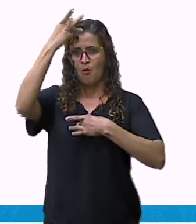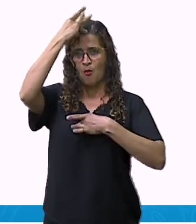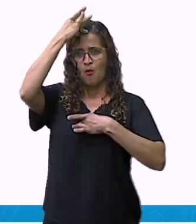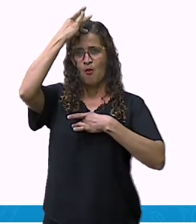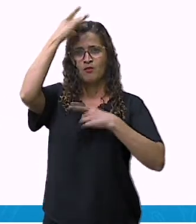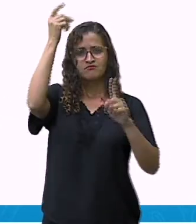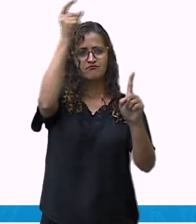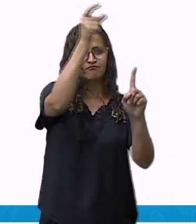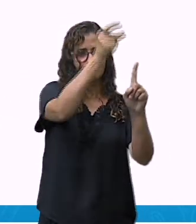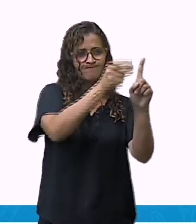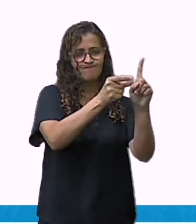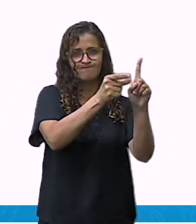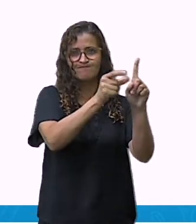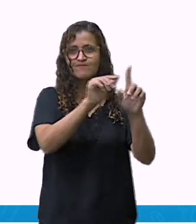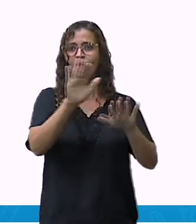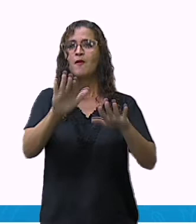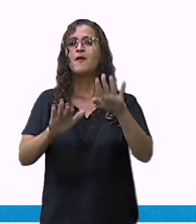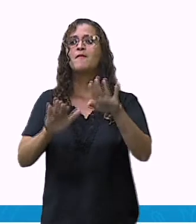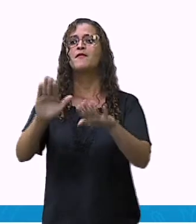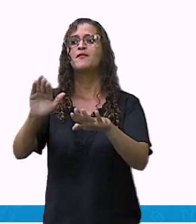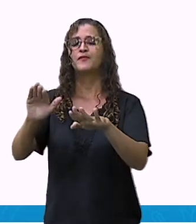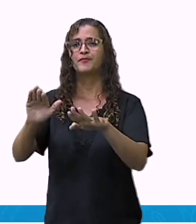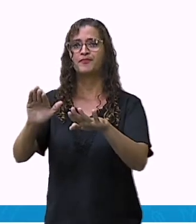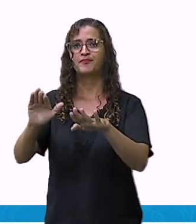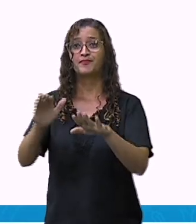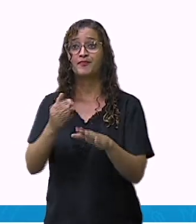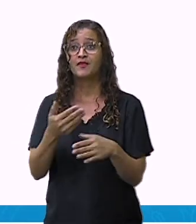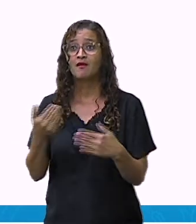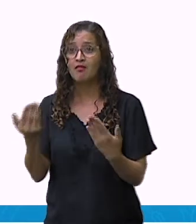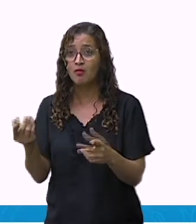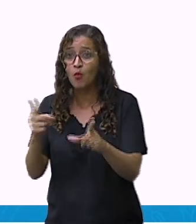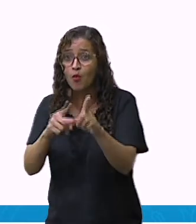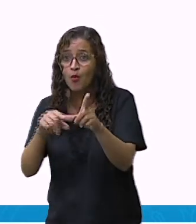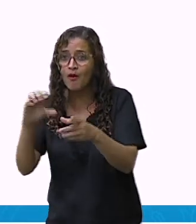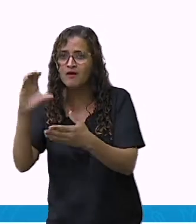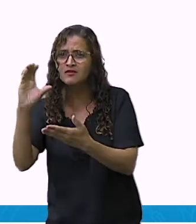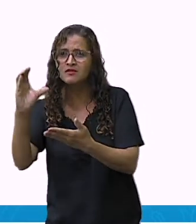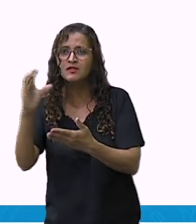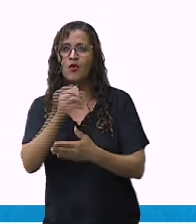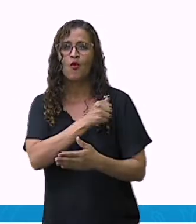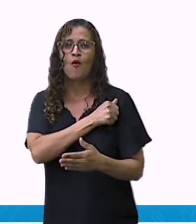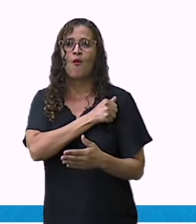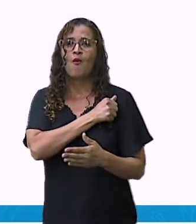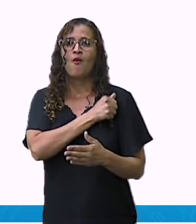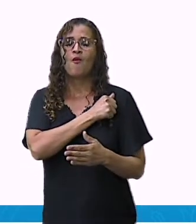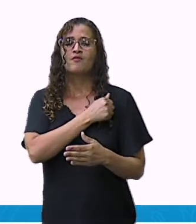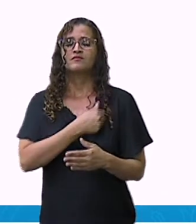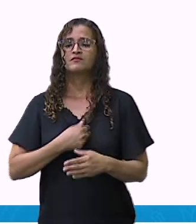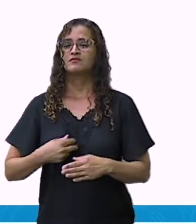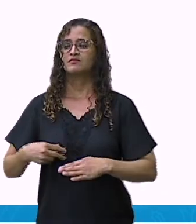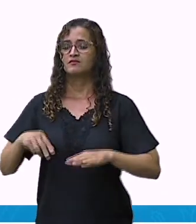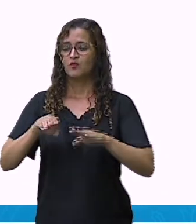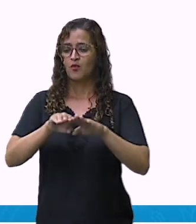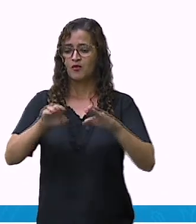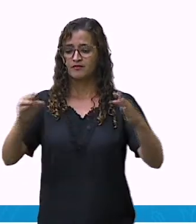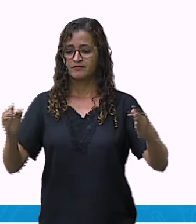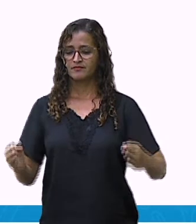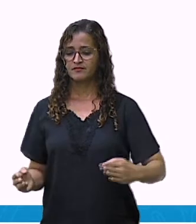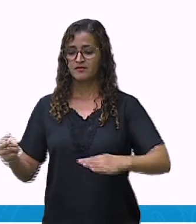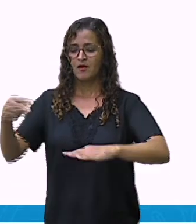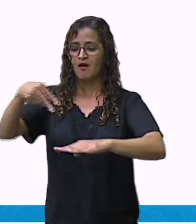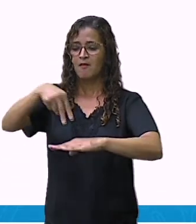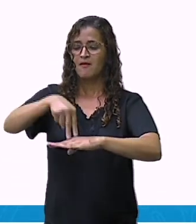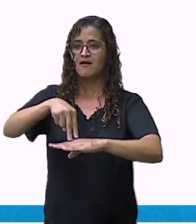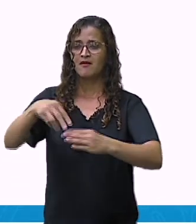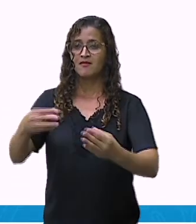O aluno subiu ao palco para receber seu diploma de conclusão de curso. Então, nós